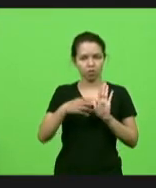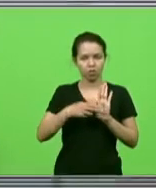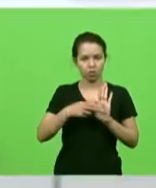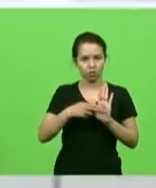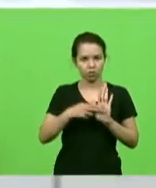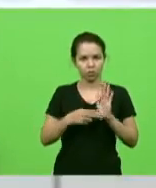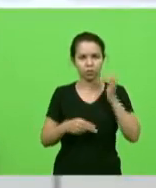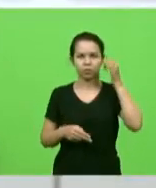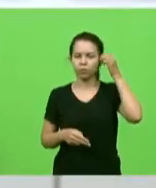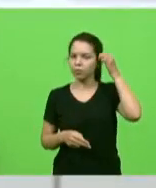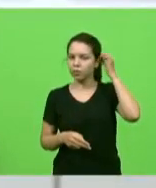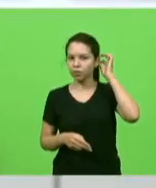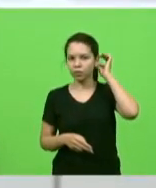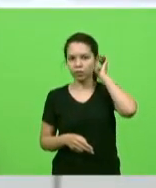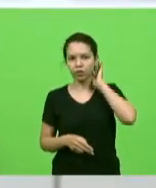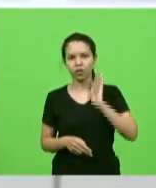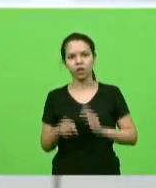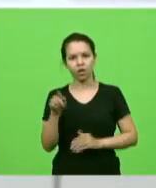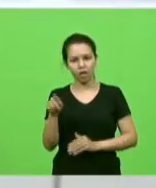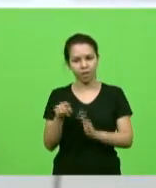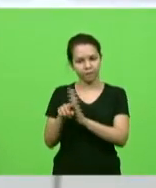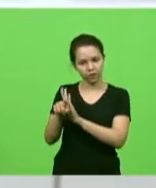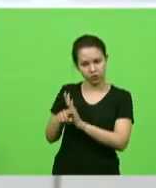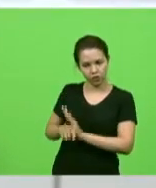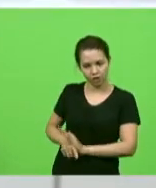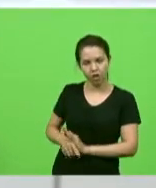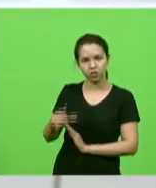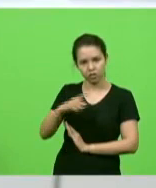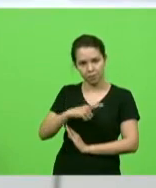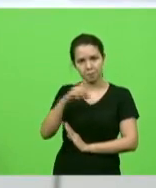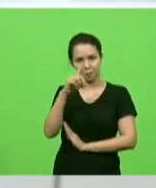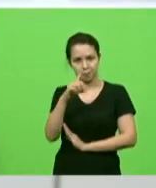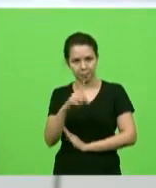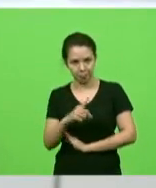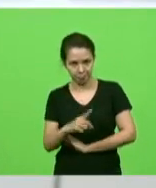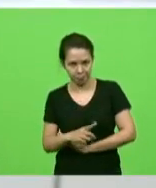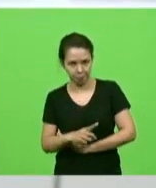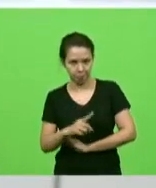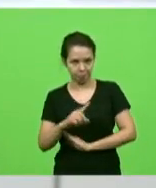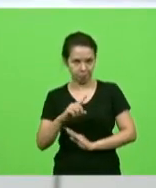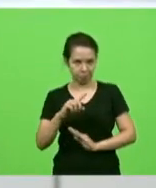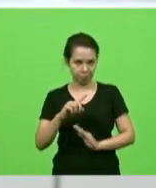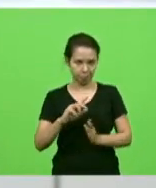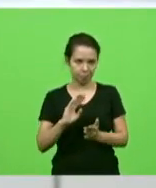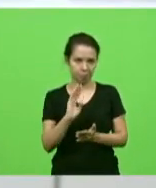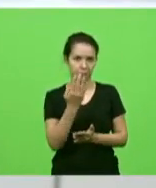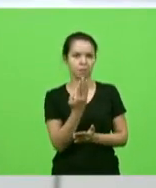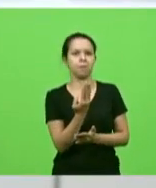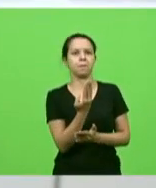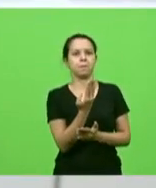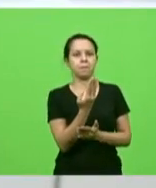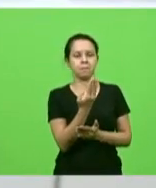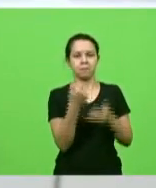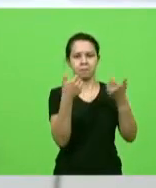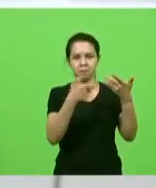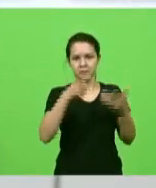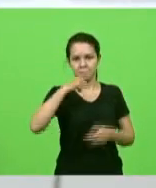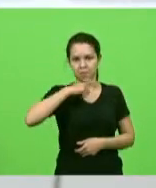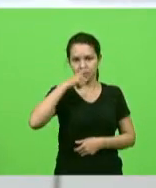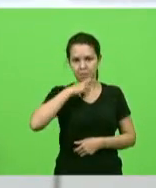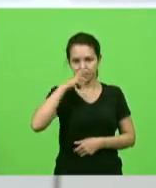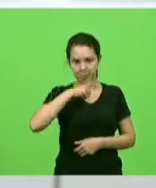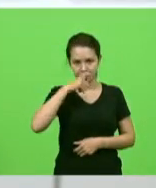interpretação de que o investigado tenham direito e falsear a verdade dos falsos para se autodefender Sem